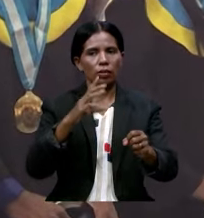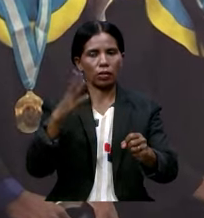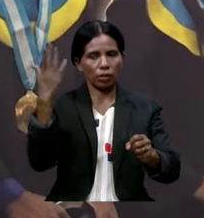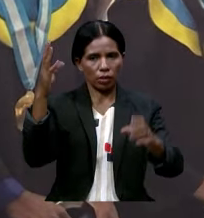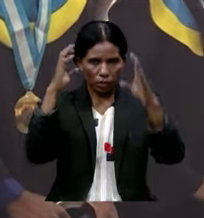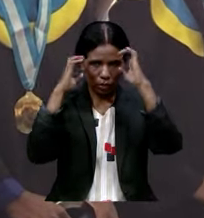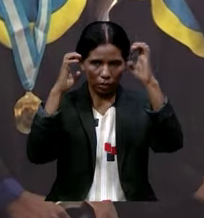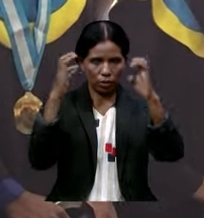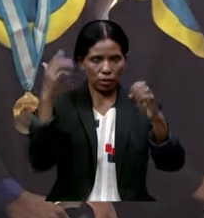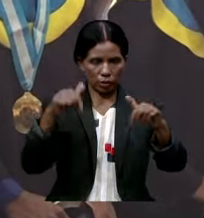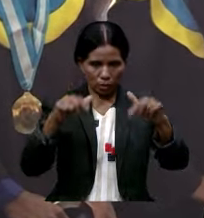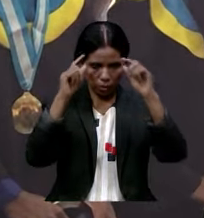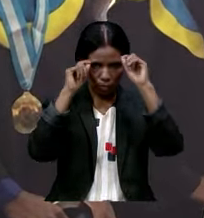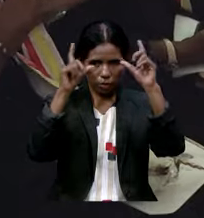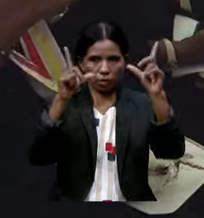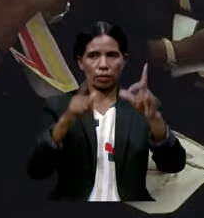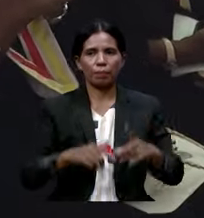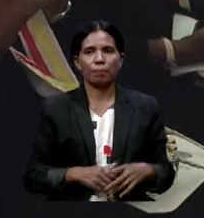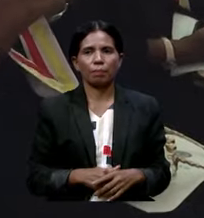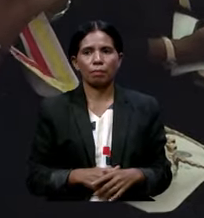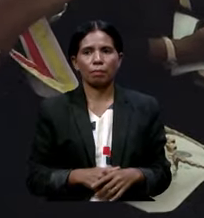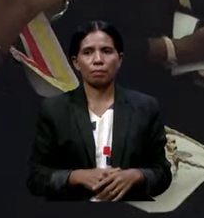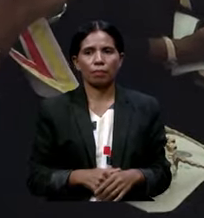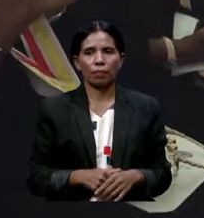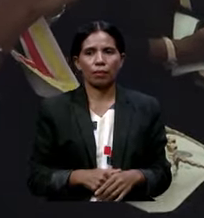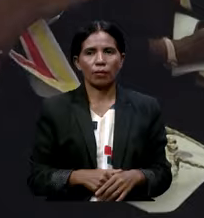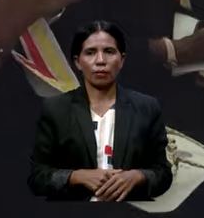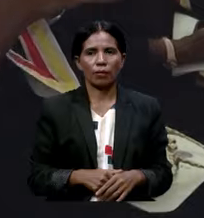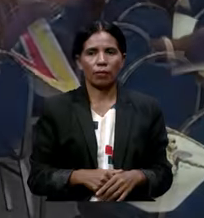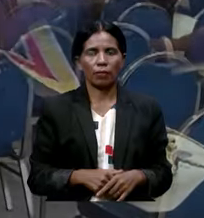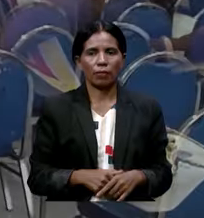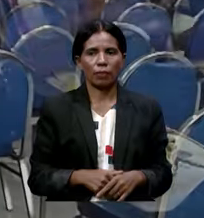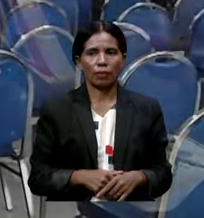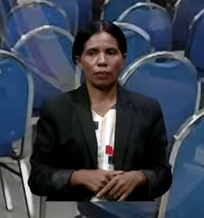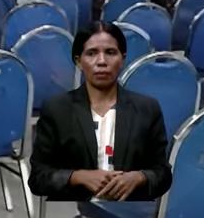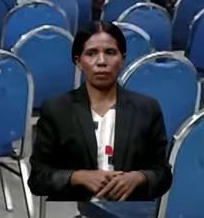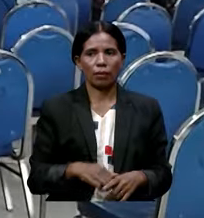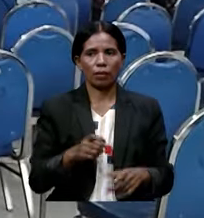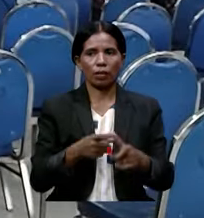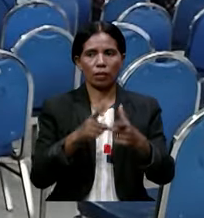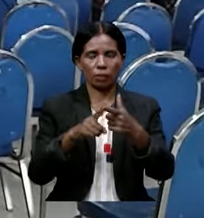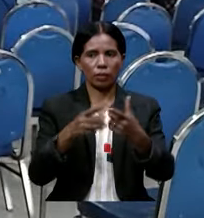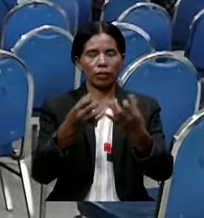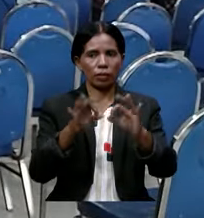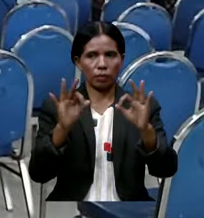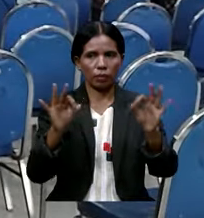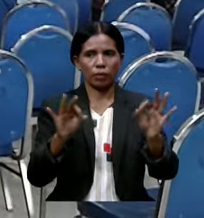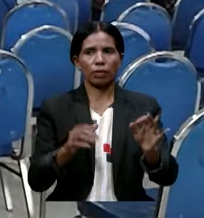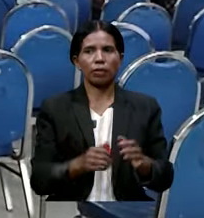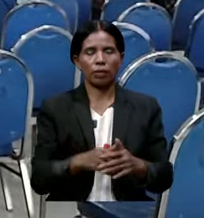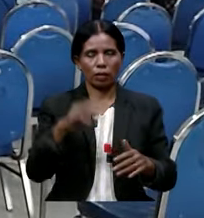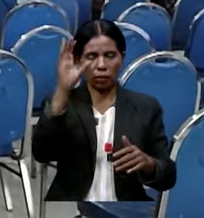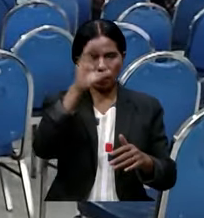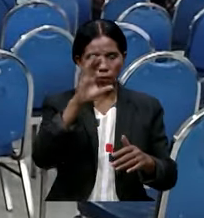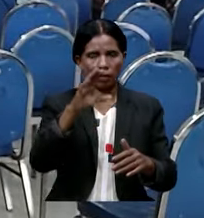edukasi Union ya Timor Leste. Ini haudehan depois de remata buka